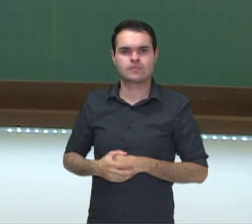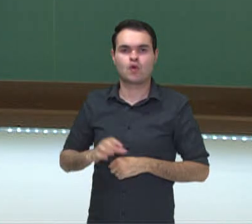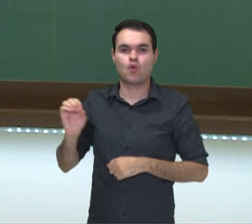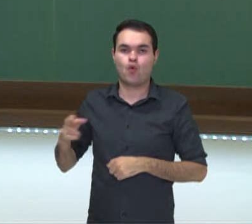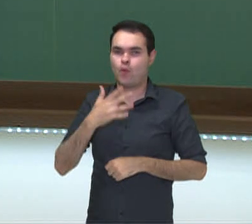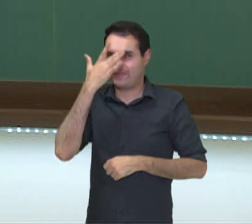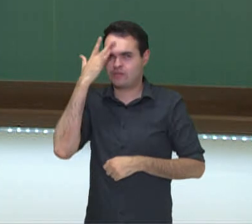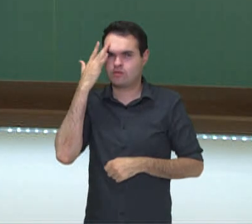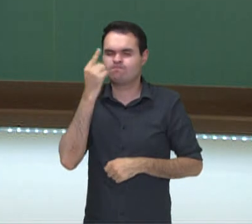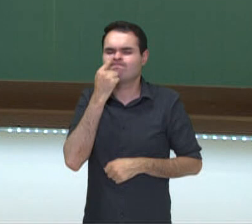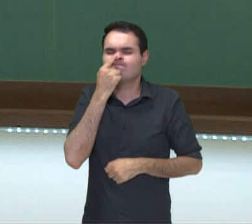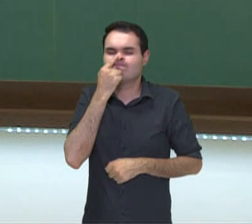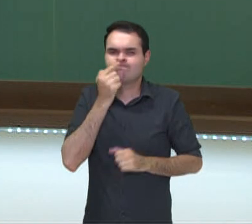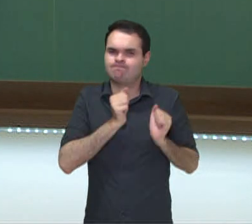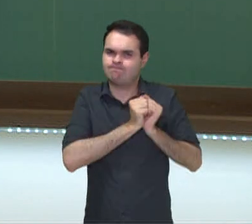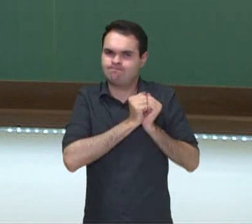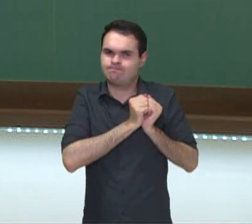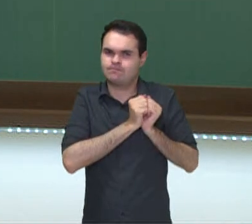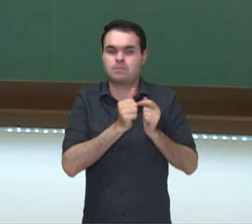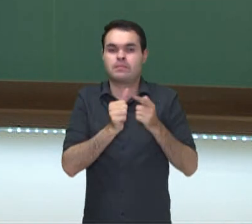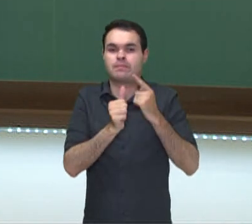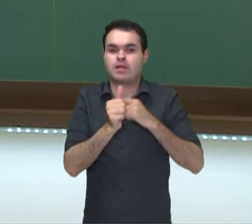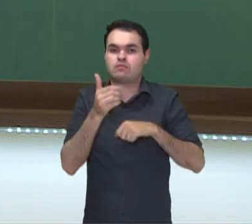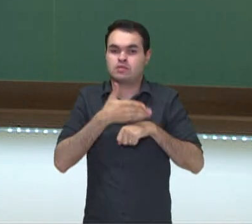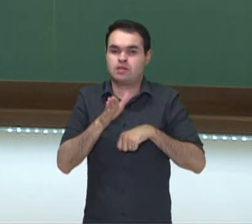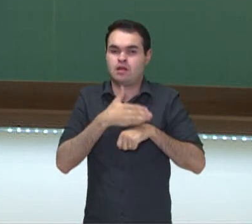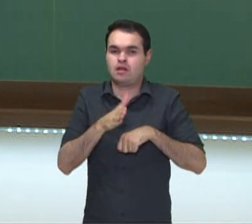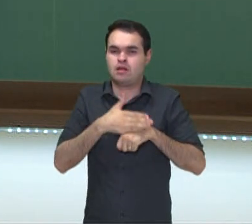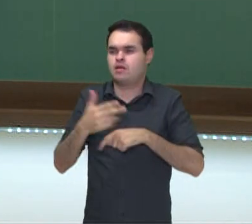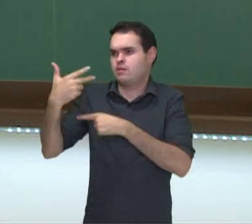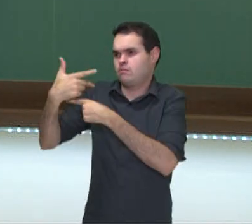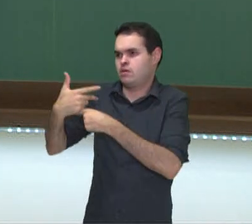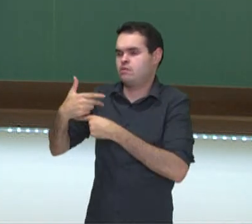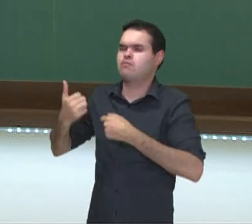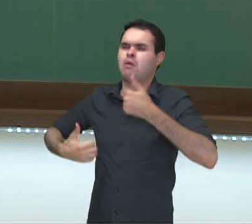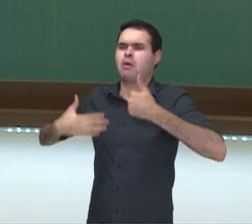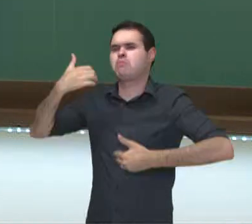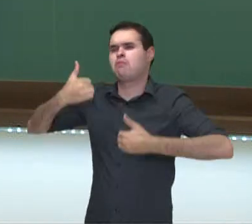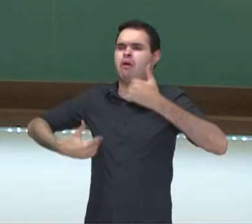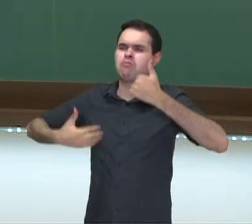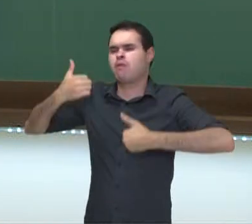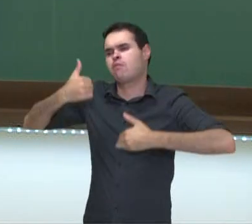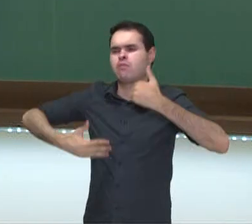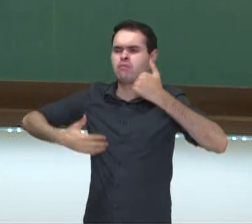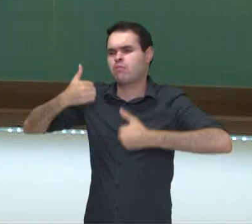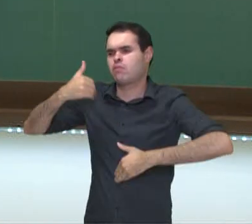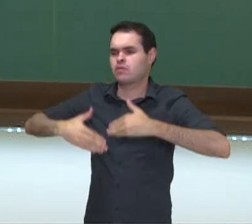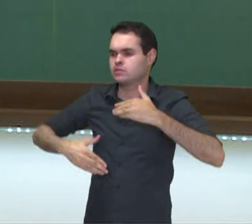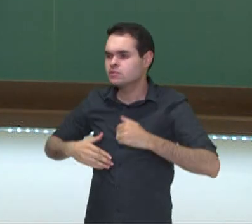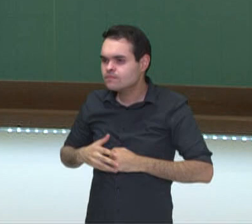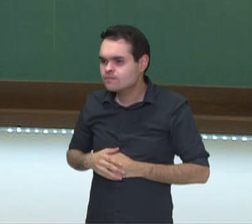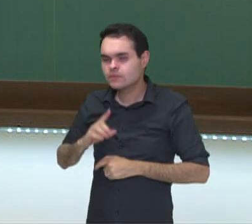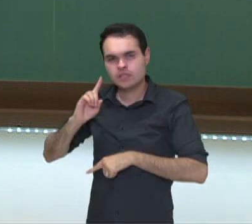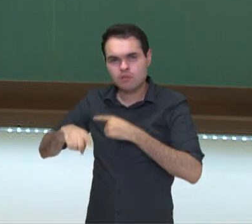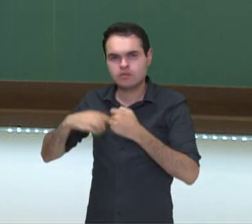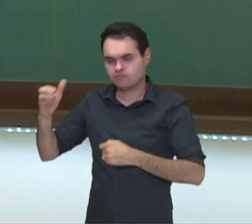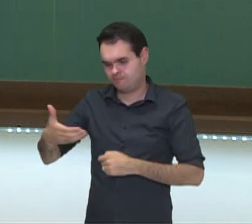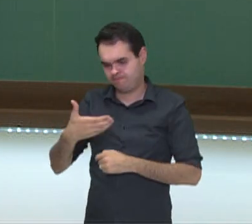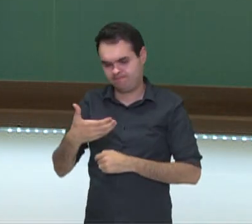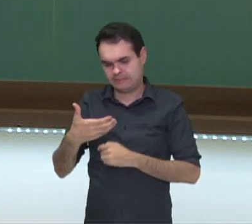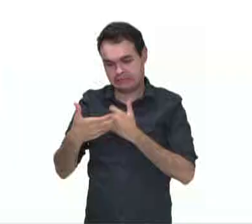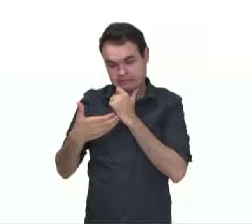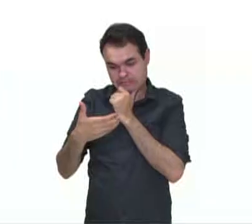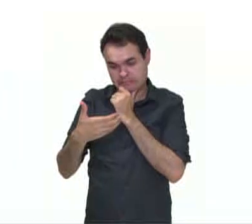você tem medo, primeiro treine, grave a sua apresentação, veja quais são as suas falhas. Na hora